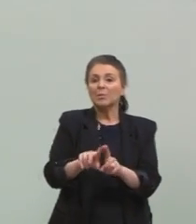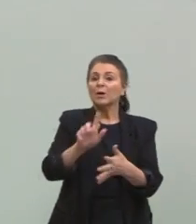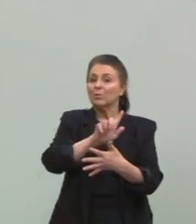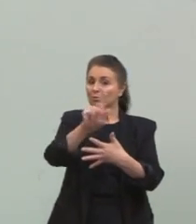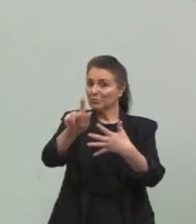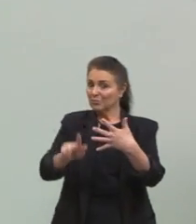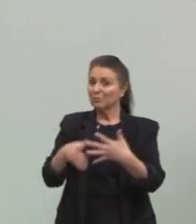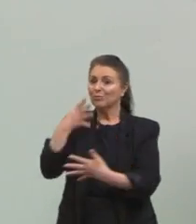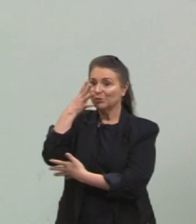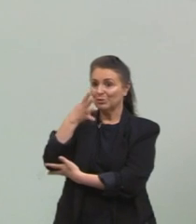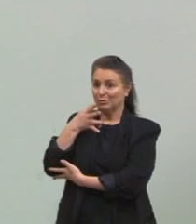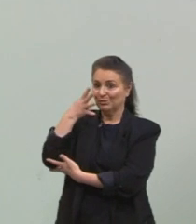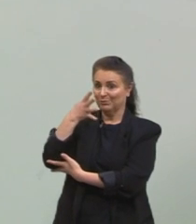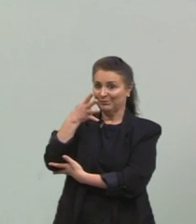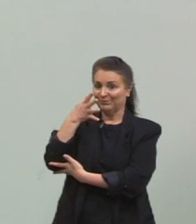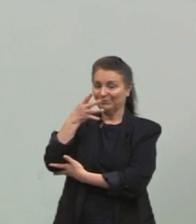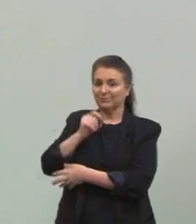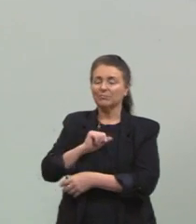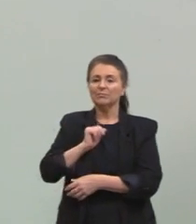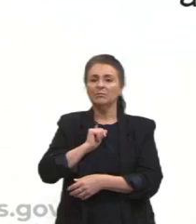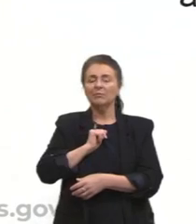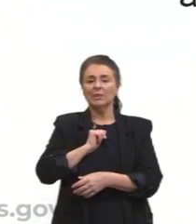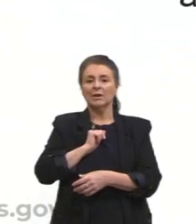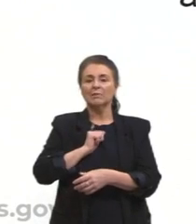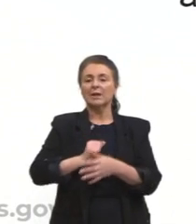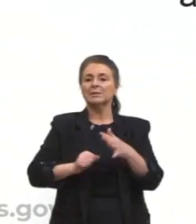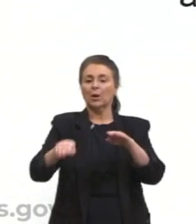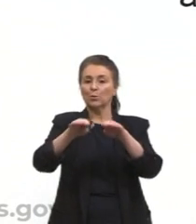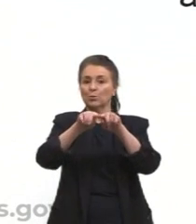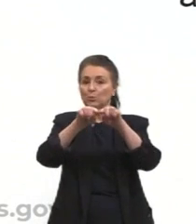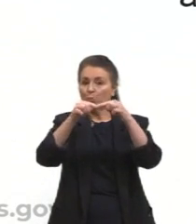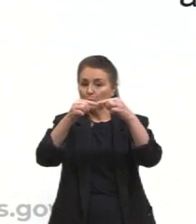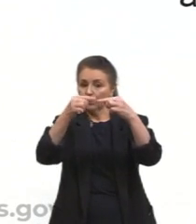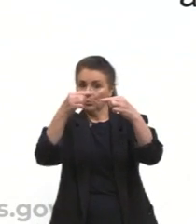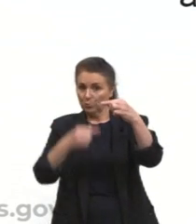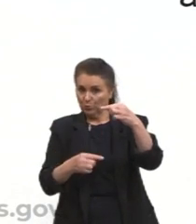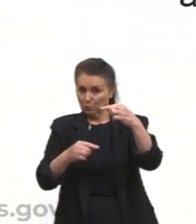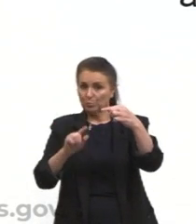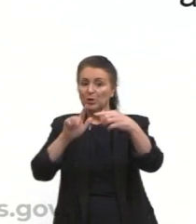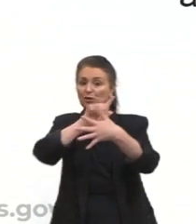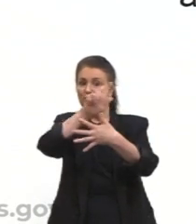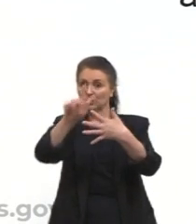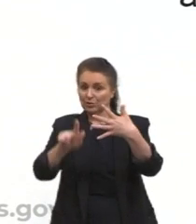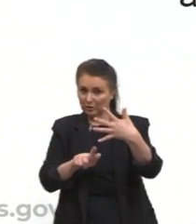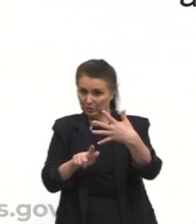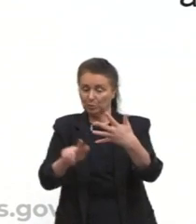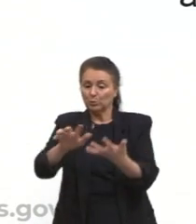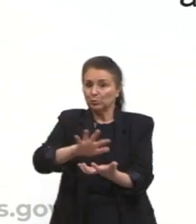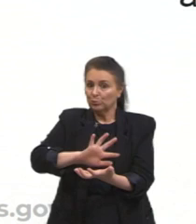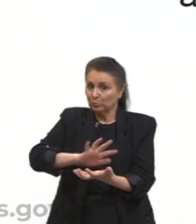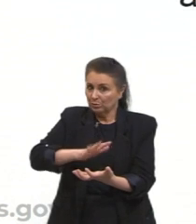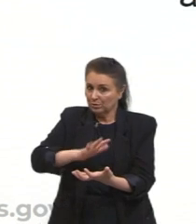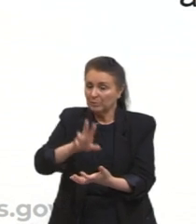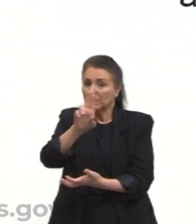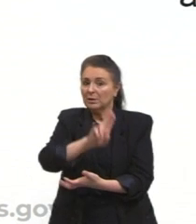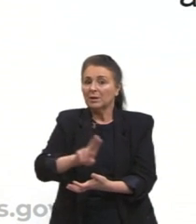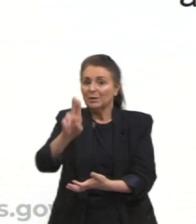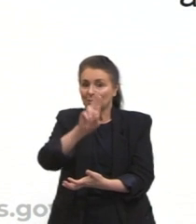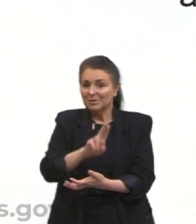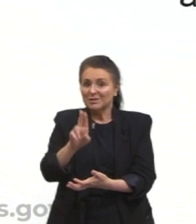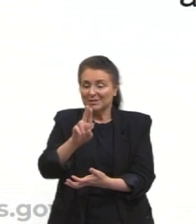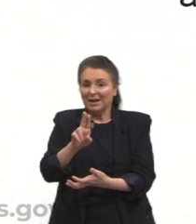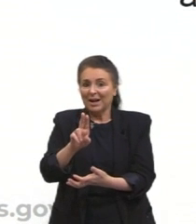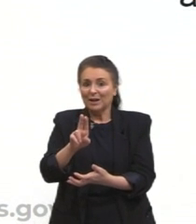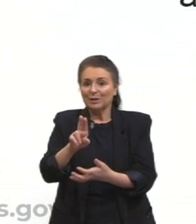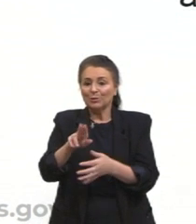de discurso então ele vai ser um subgênero do gênero samba e ele é utilizado para puxar os desfiles das